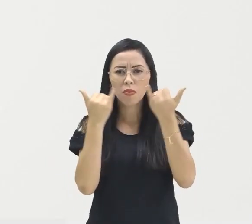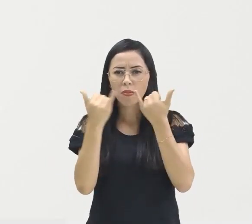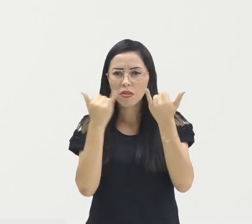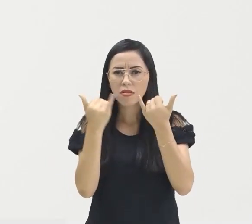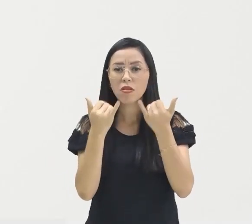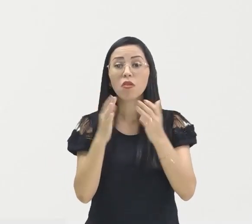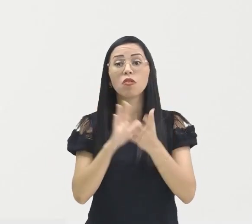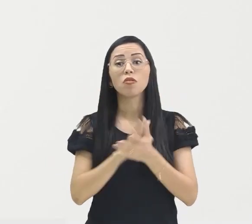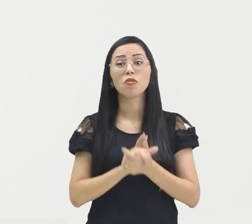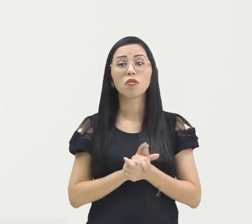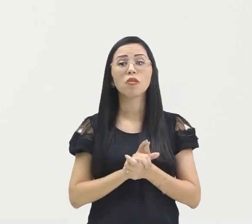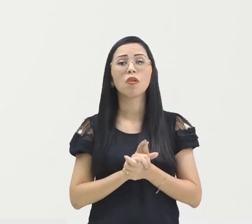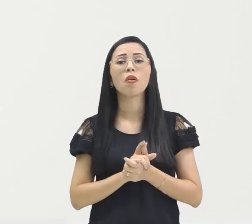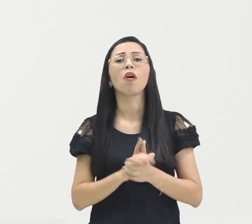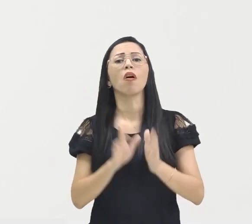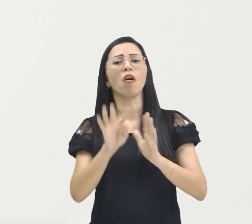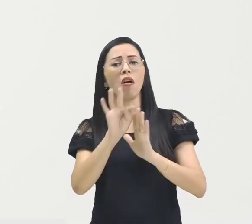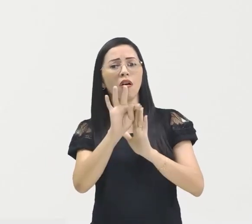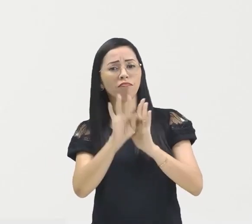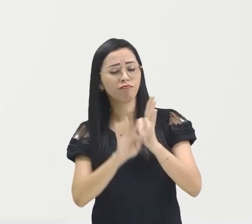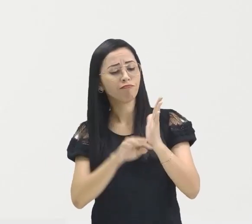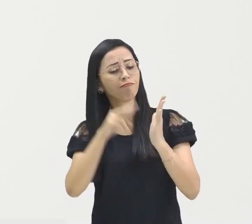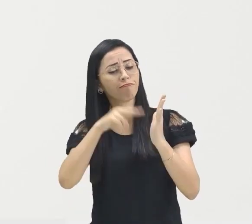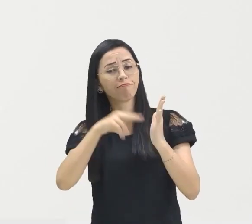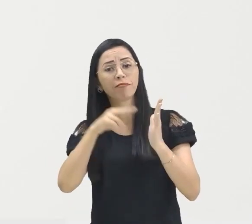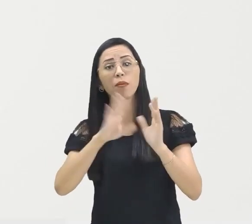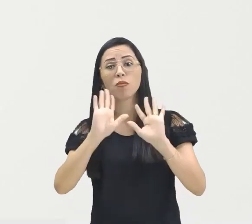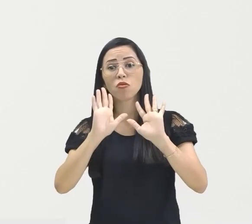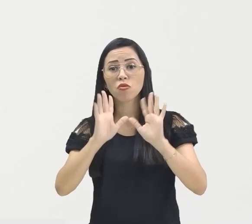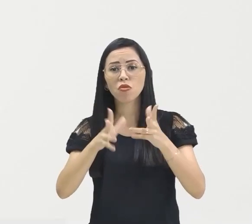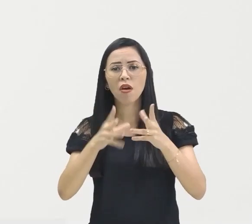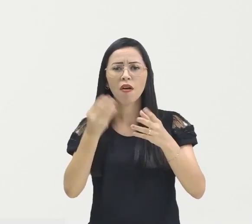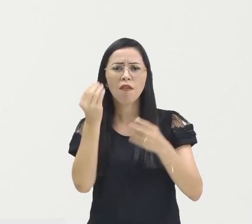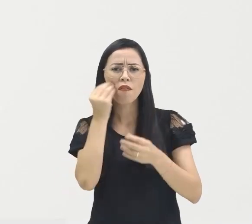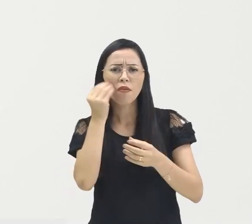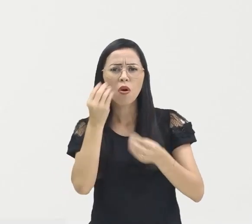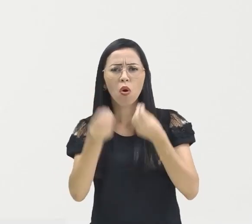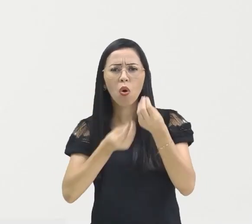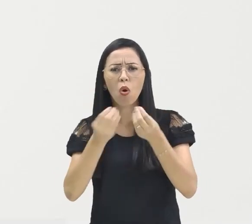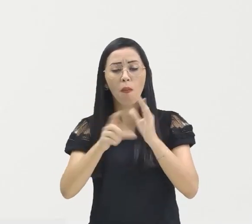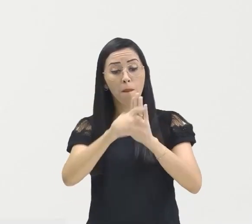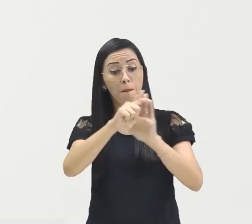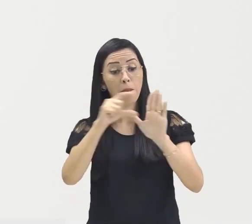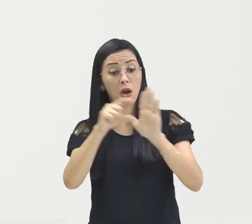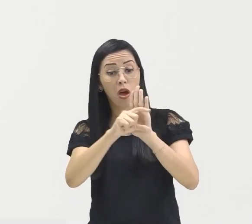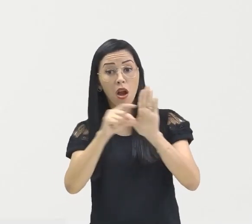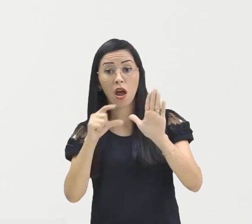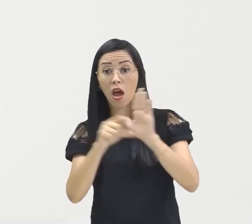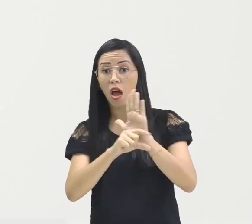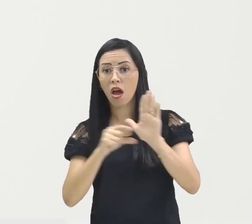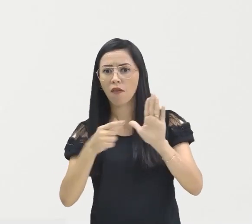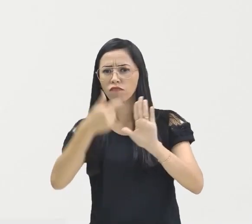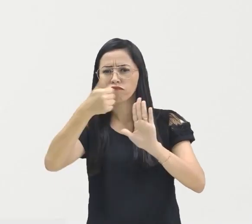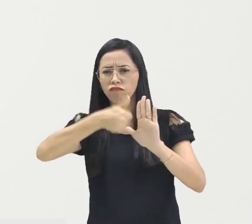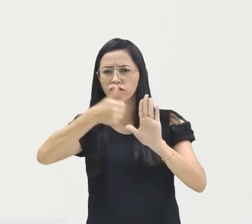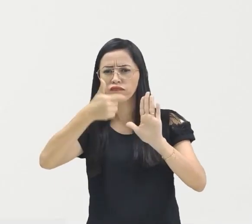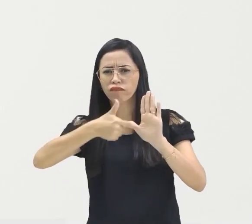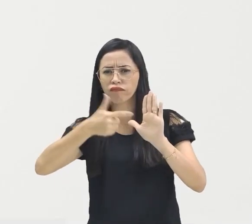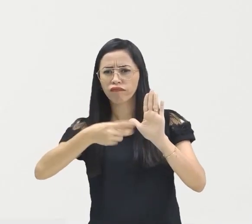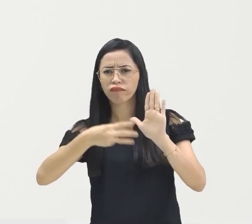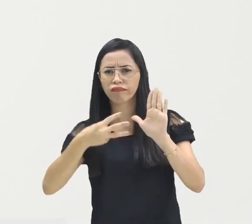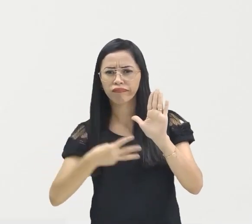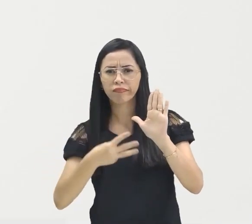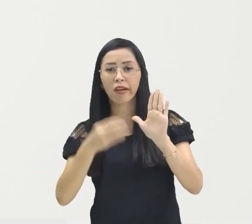pouco, vimos como os parágrafos se organizam na folha de caderno, observamos também que os textos narrativos se organizam